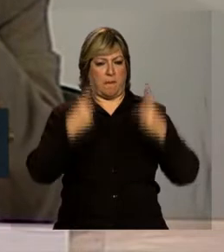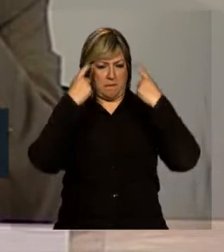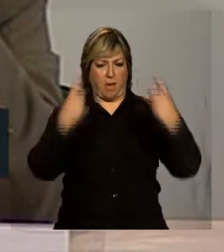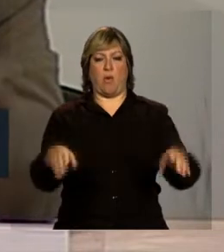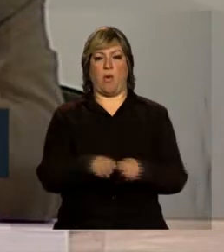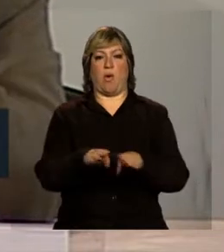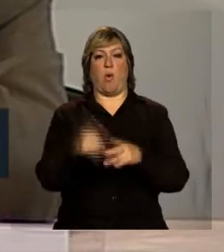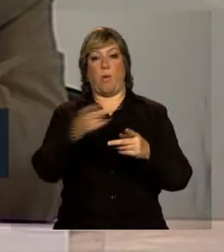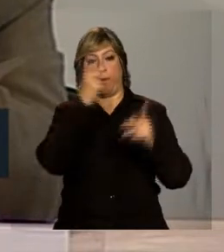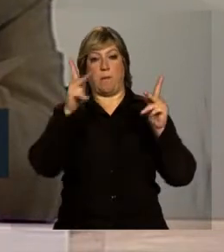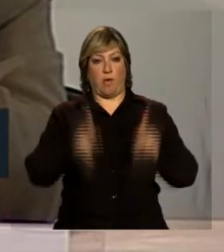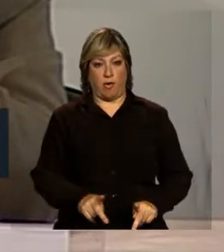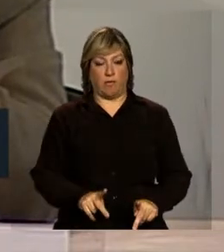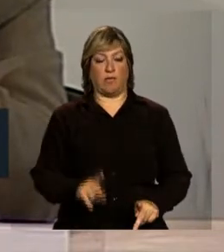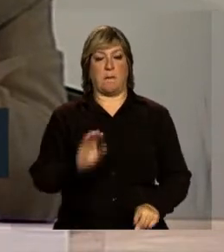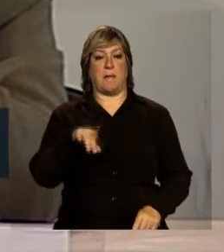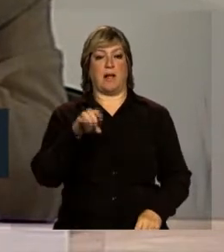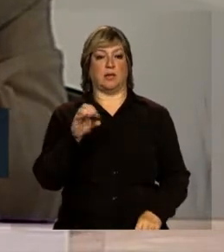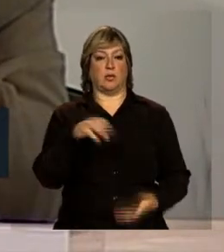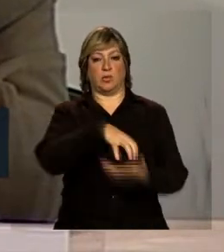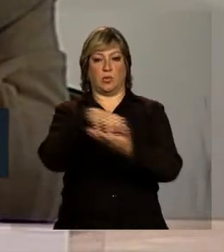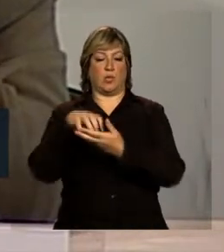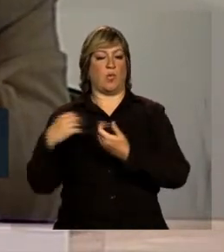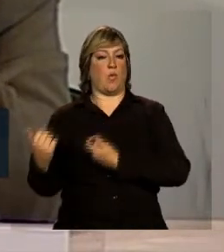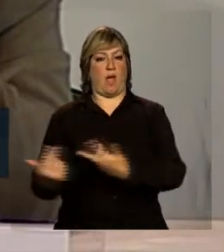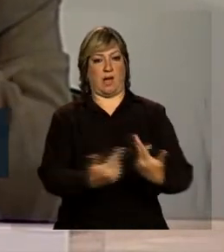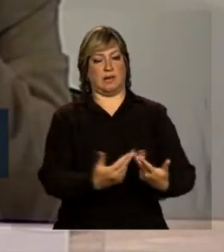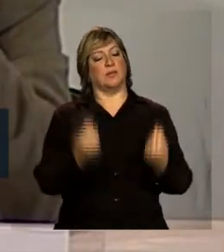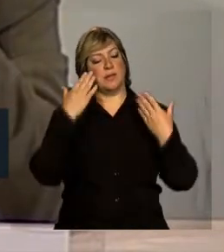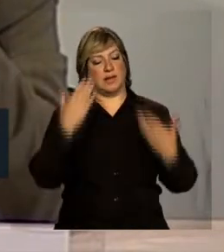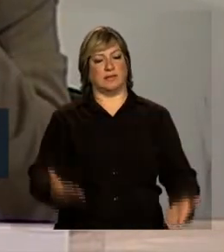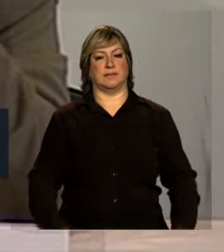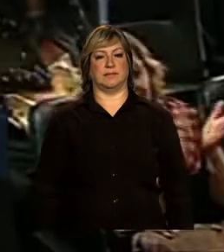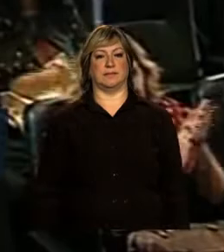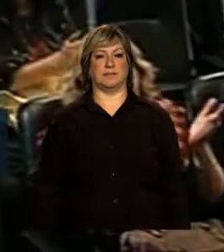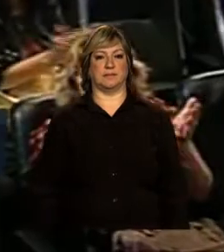seremos um povo de bantos iguais. Muito obrigado.